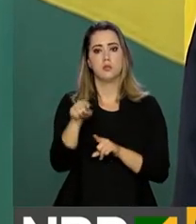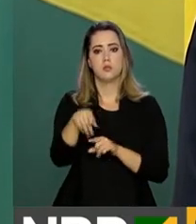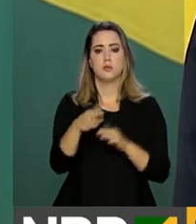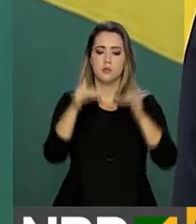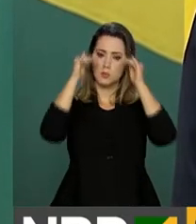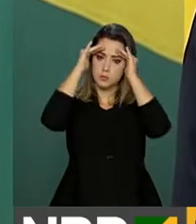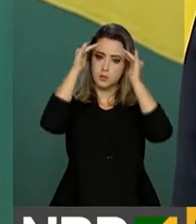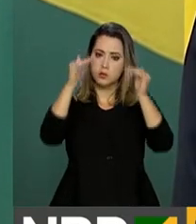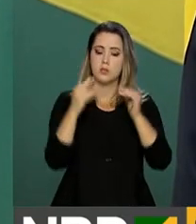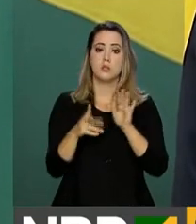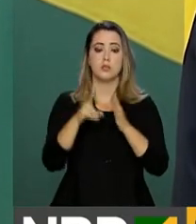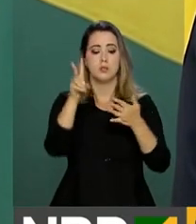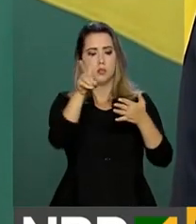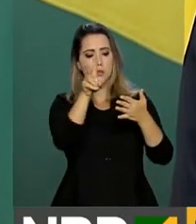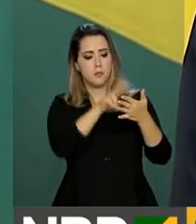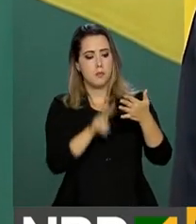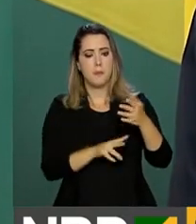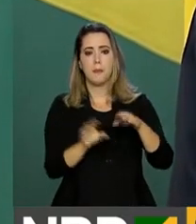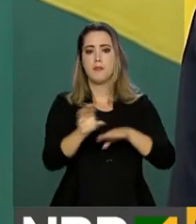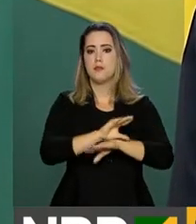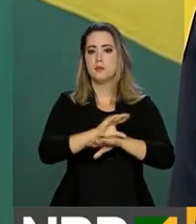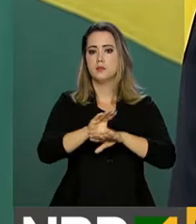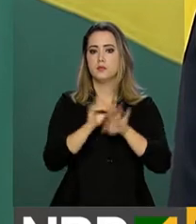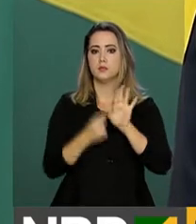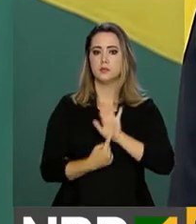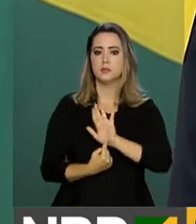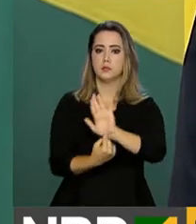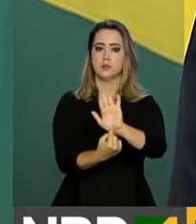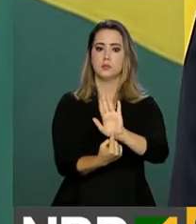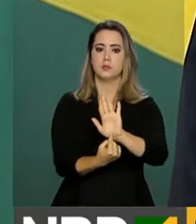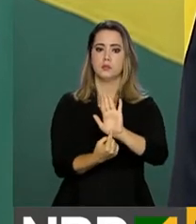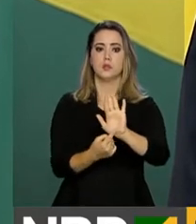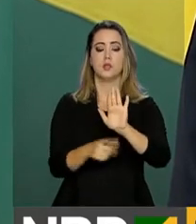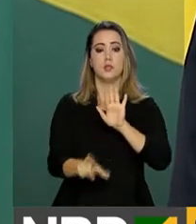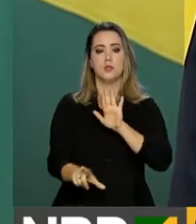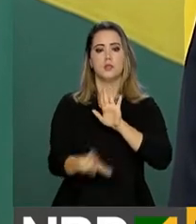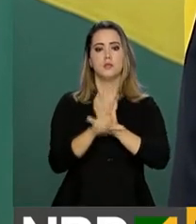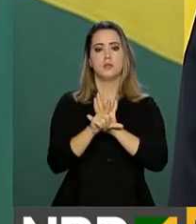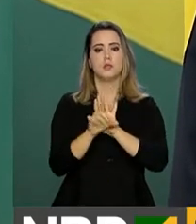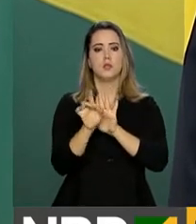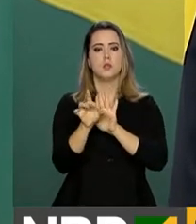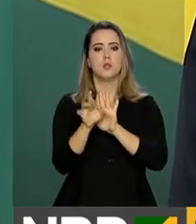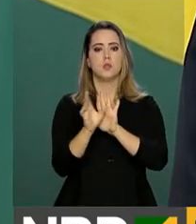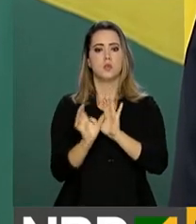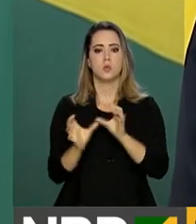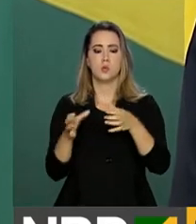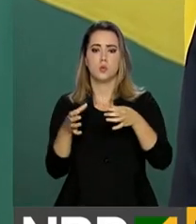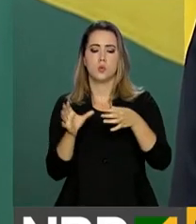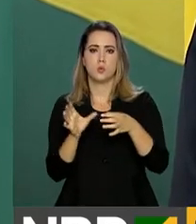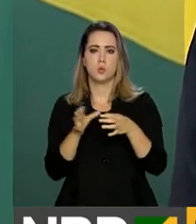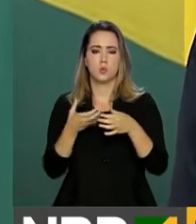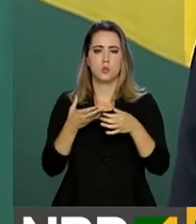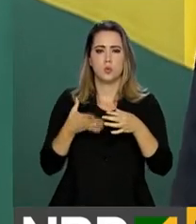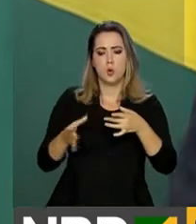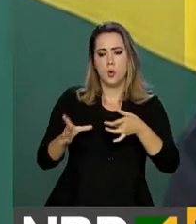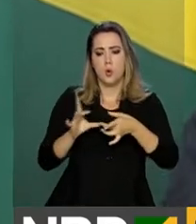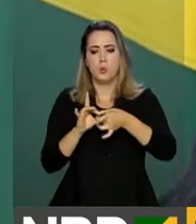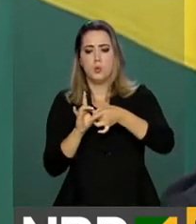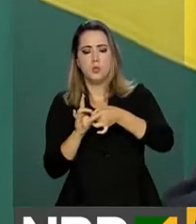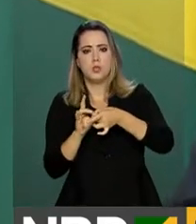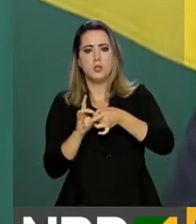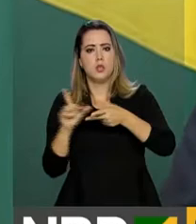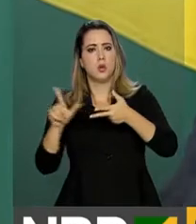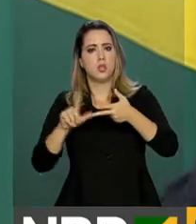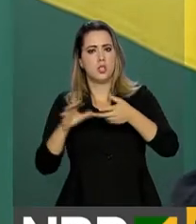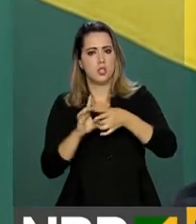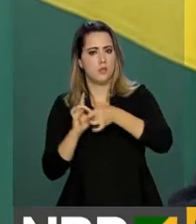exigência ao texto constitucional para revelar que o legislativo não é um apêndice do poder executivo mas é um órgão